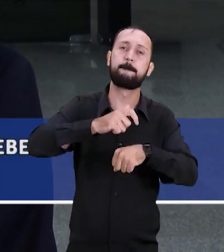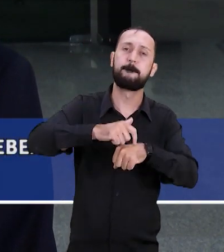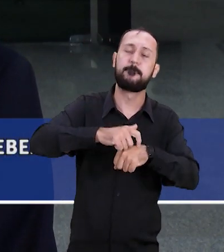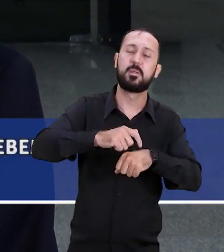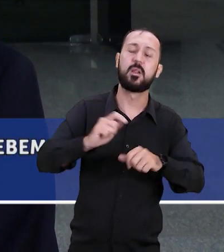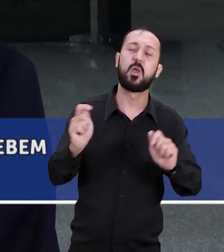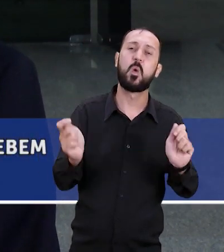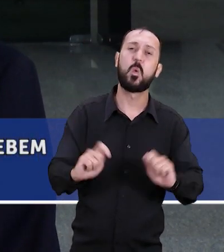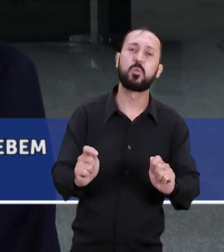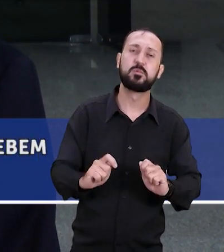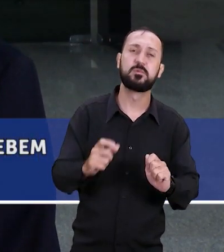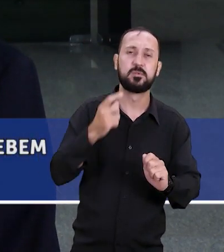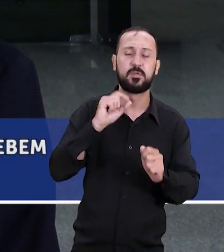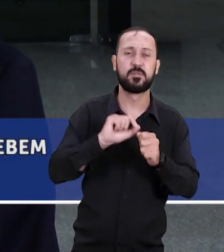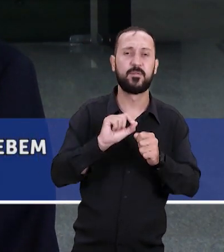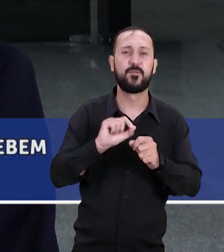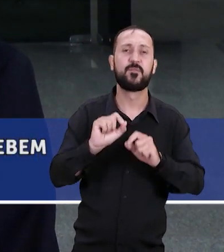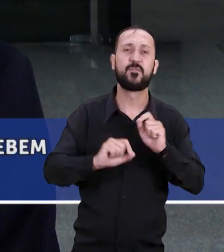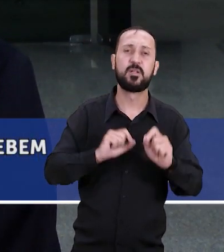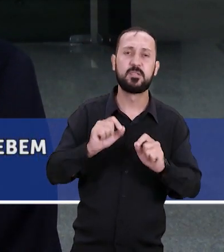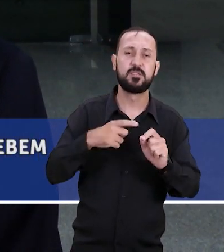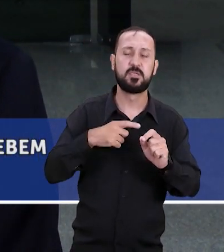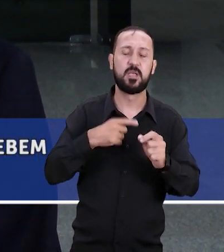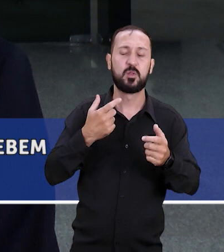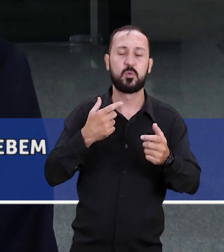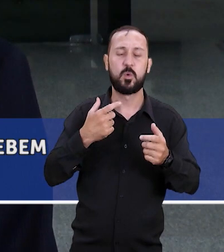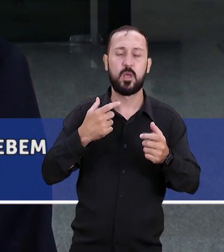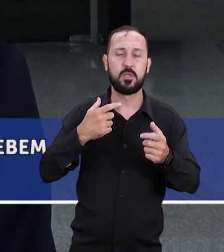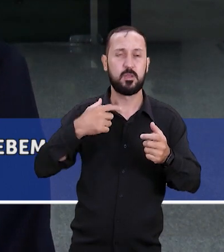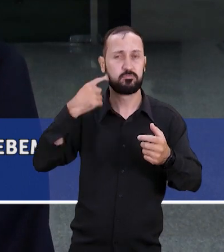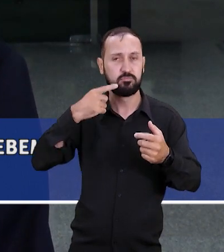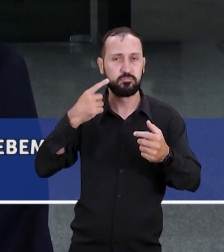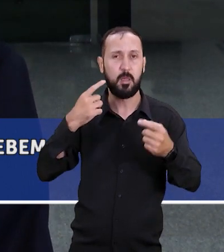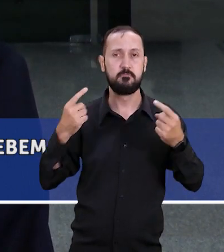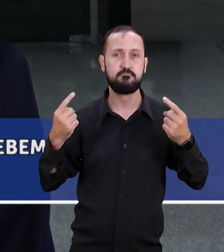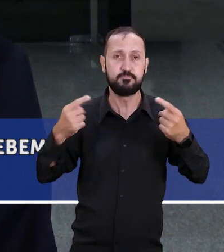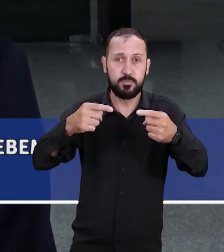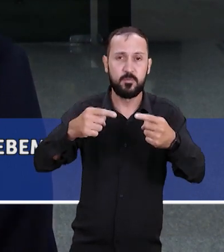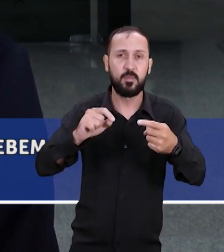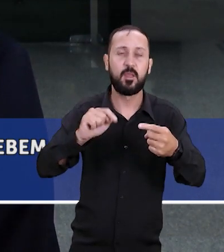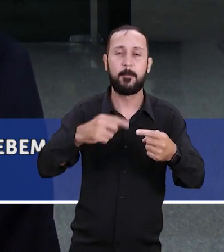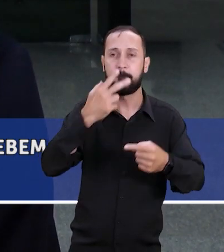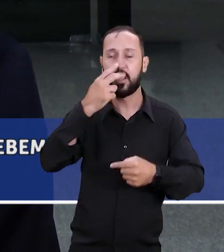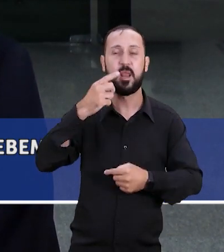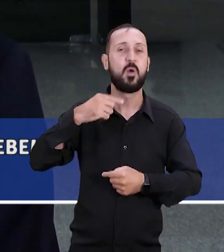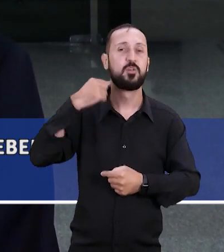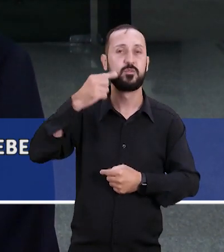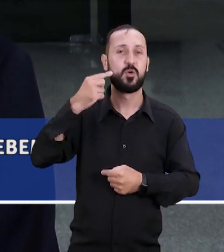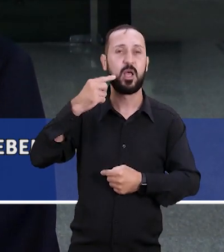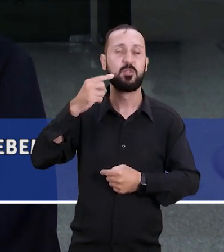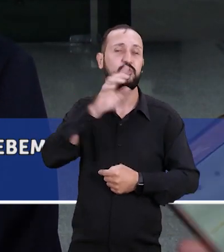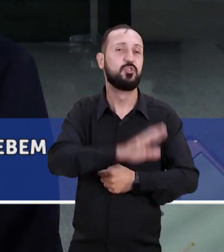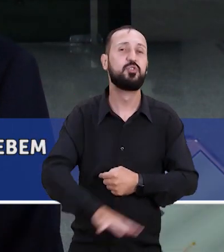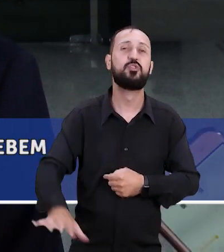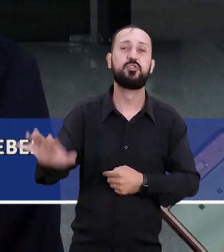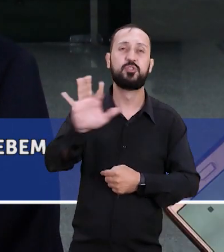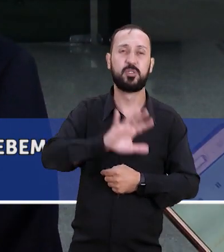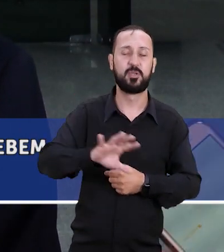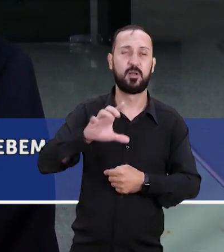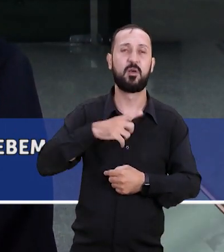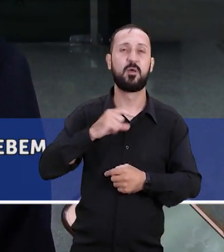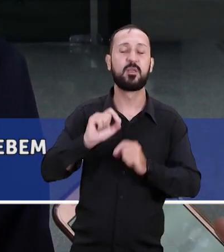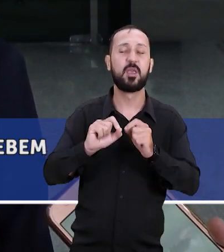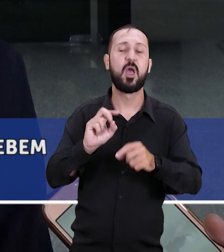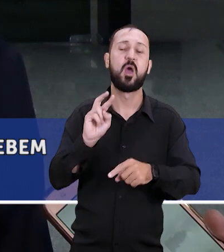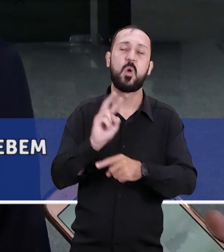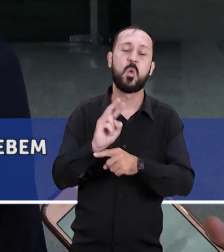pode estar fazendo o embate, eu acho que é o advogado principal das causas relativas